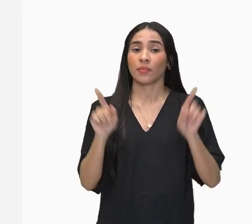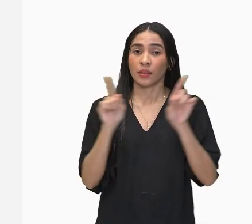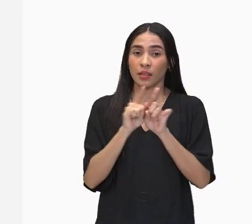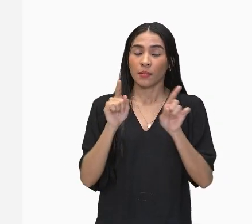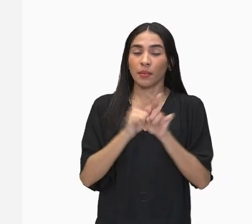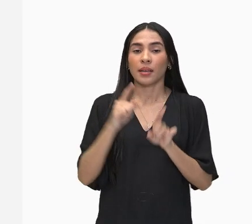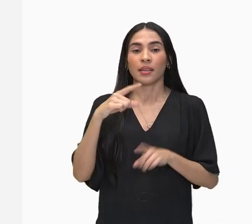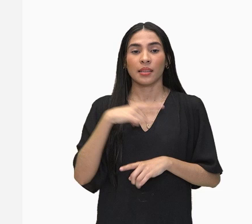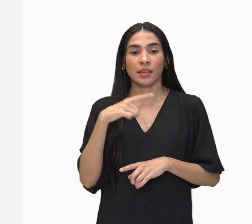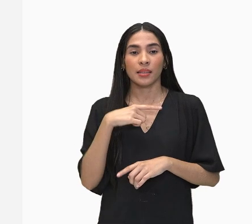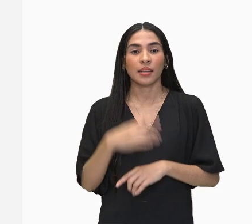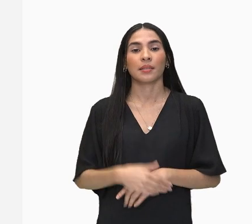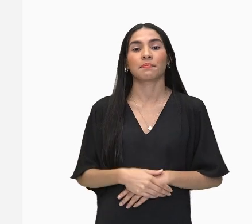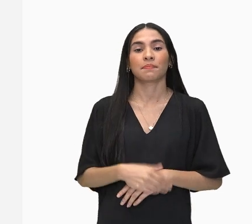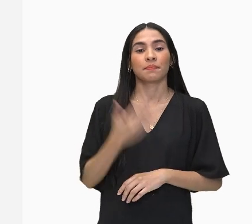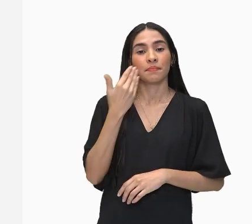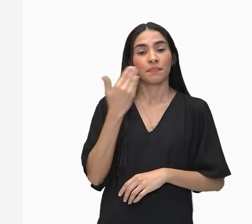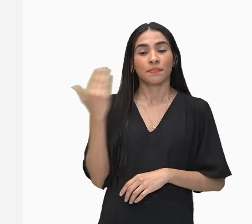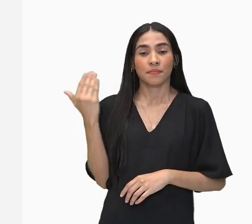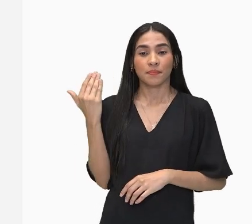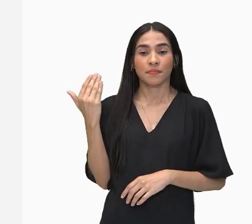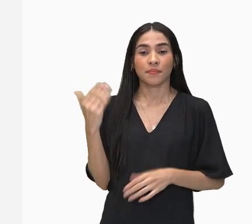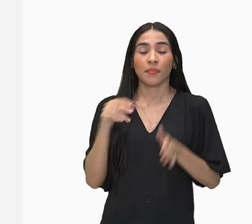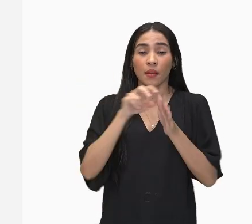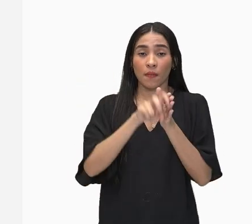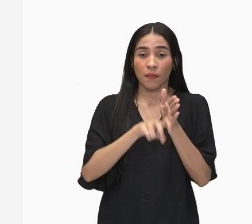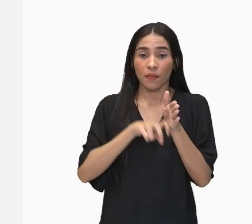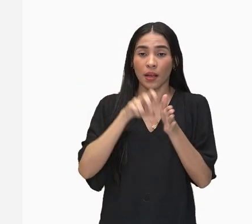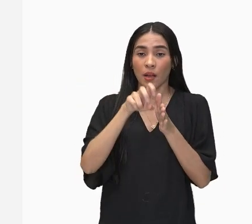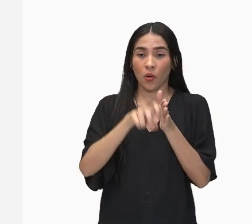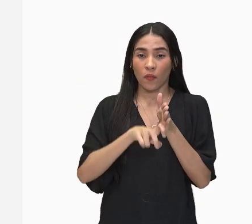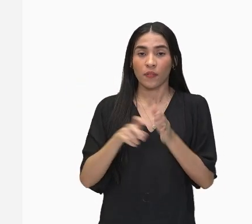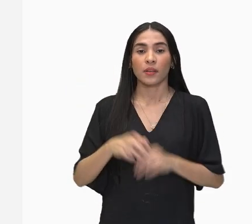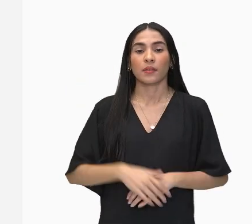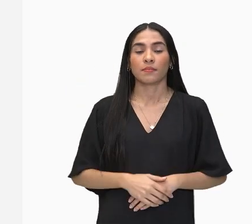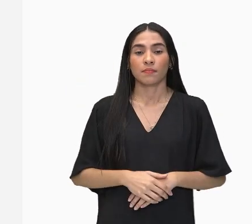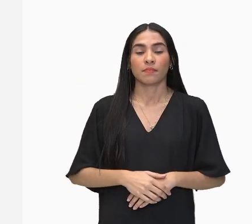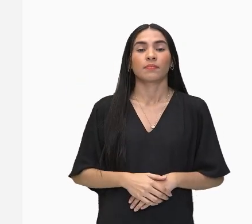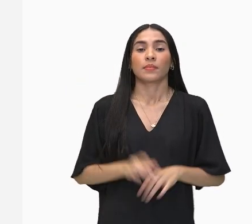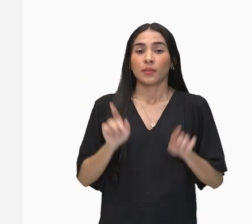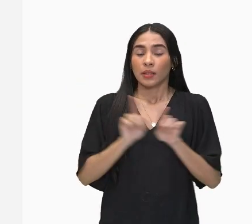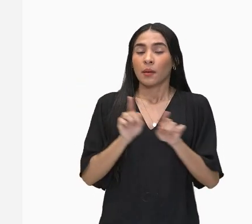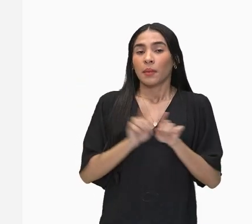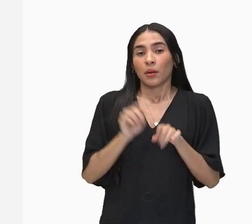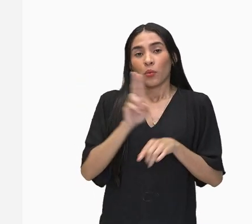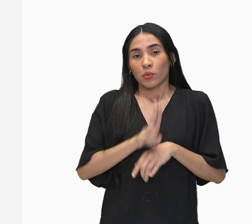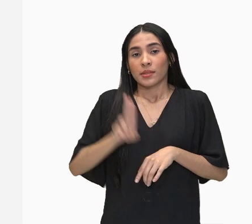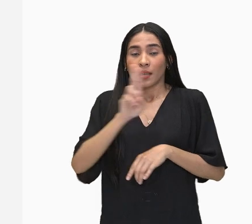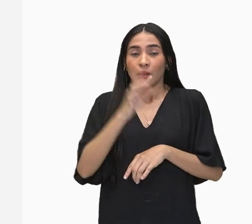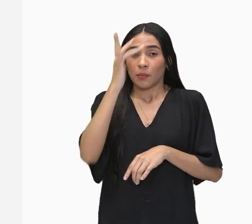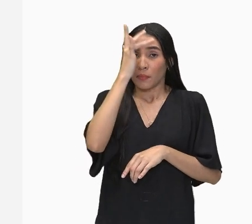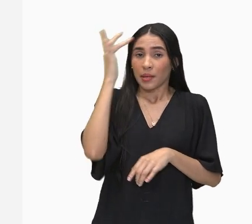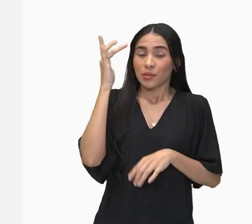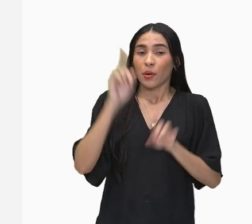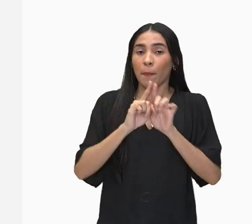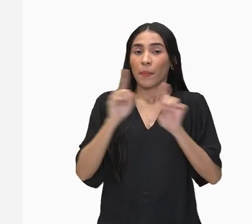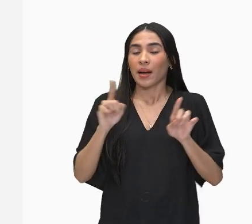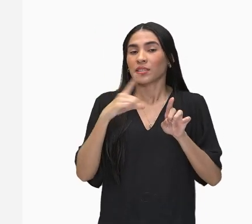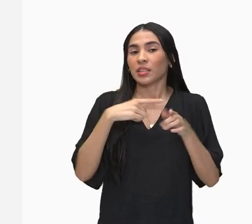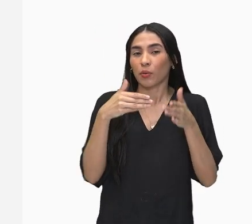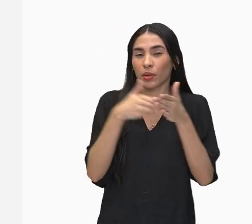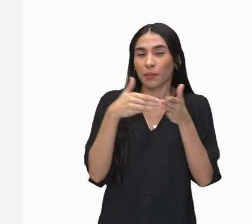o transporte ferroviário, né? Transportando passageiros também. Porém, ele é limitado e ele